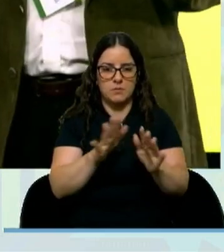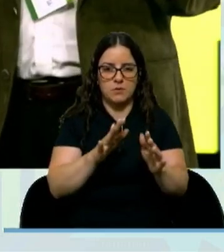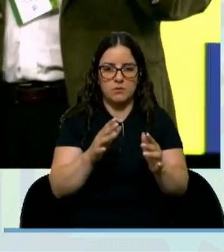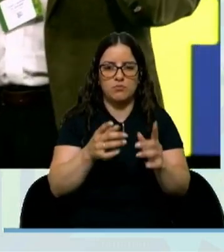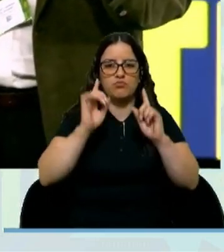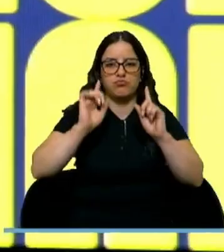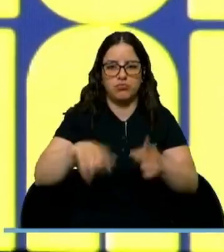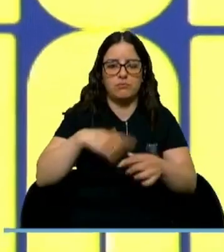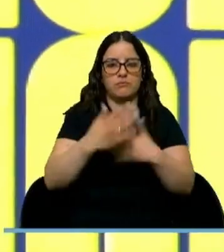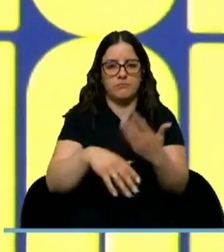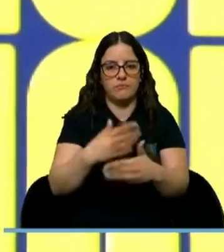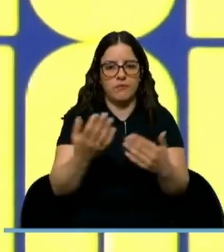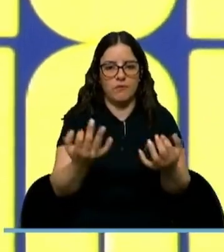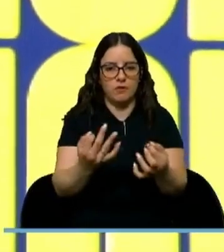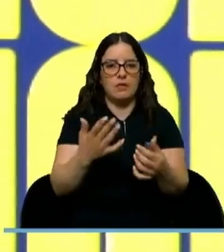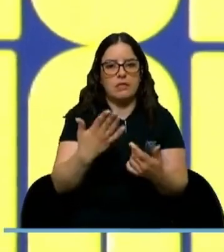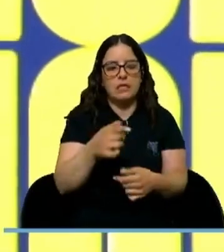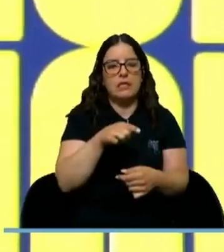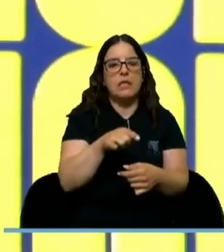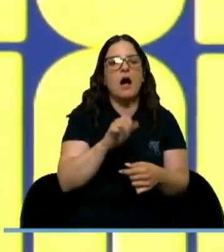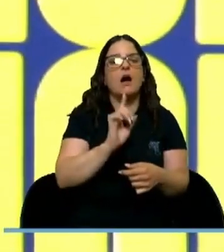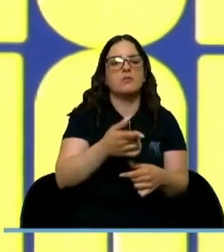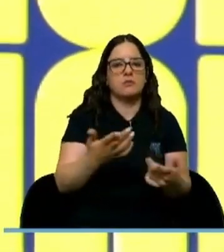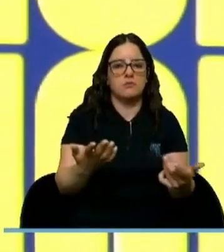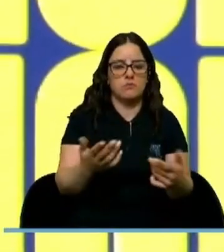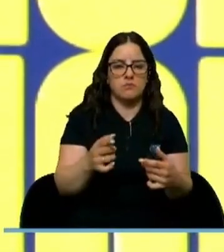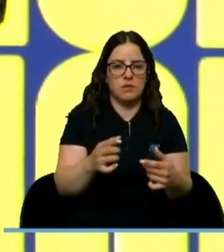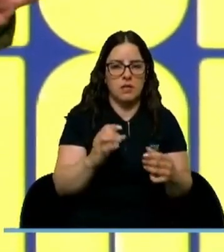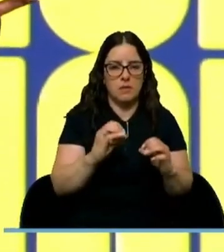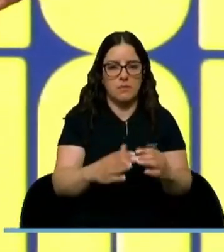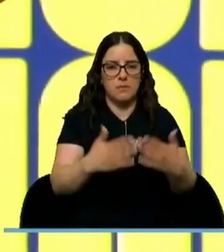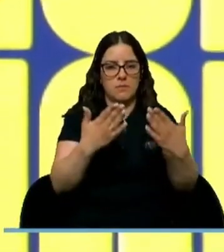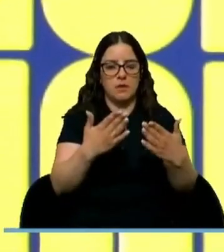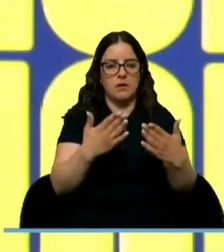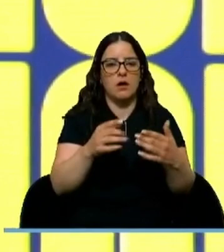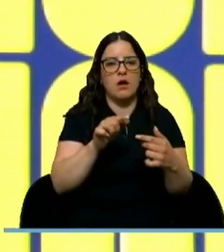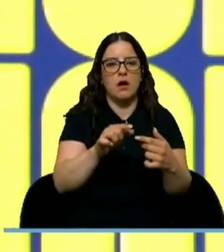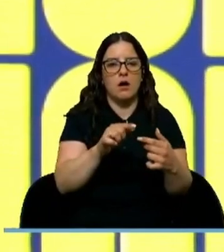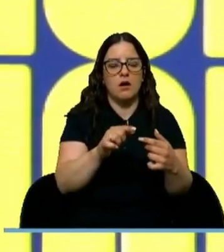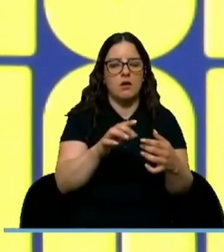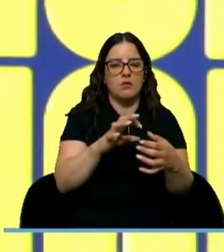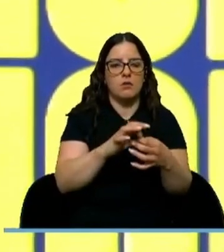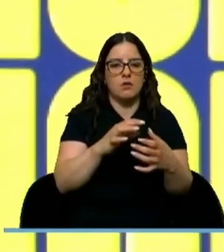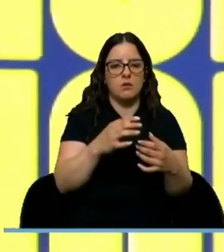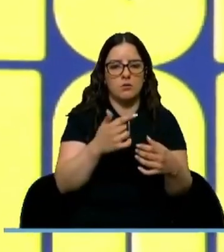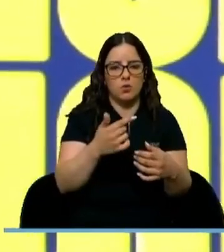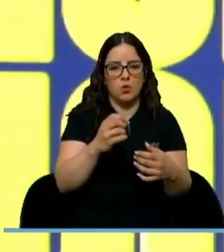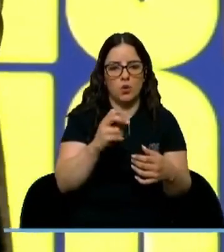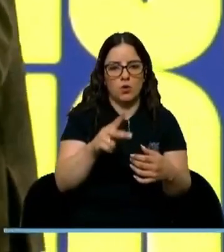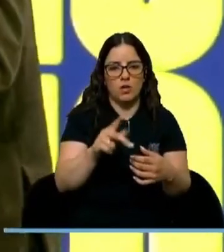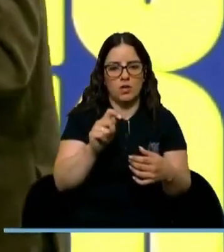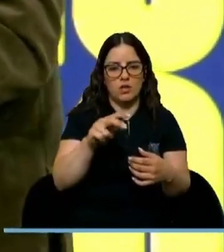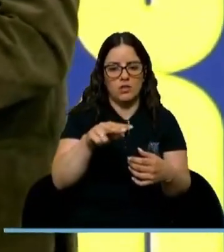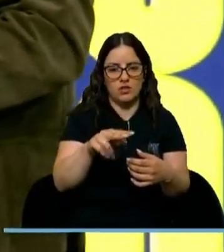abordagem na utilização dos tokens, portanto, tokenização e blockchain, para